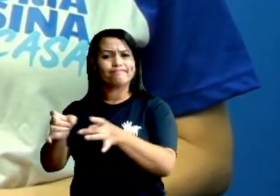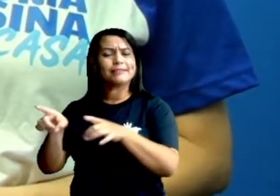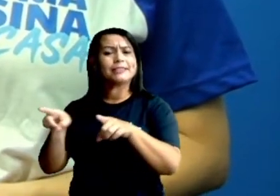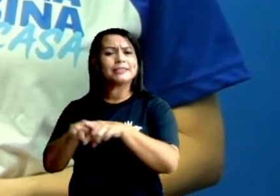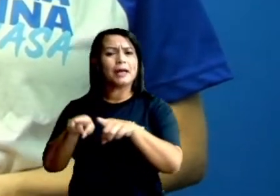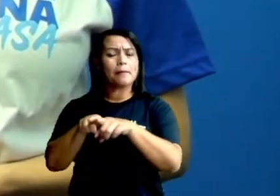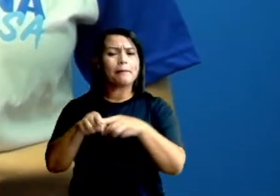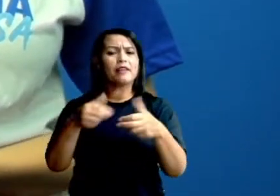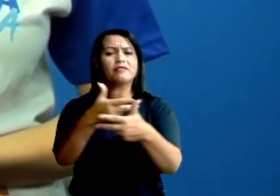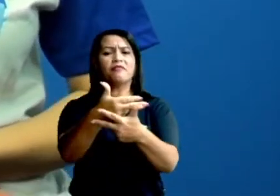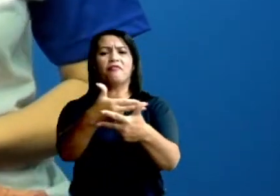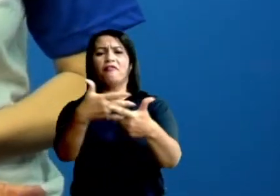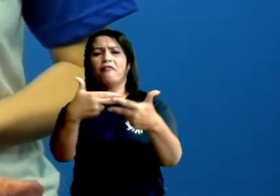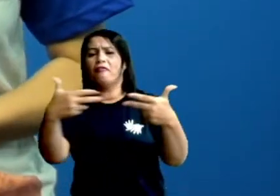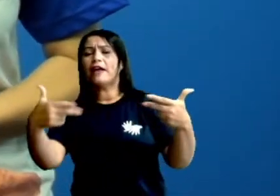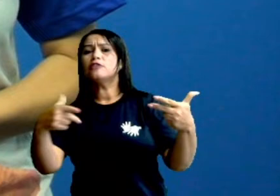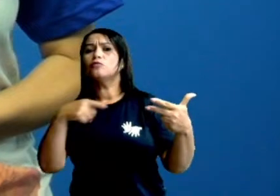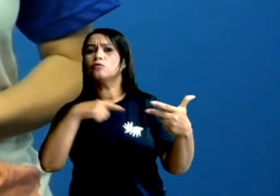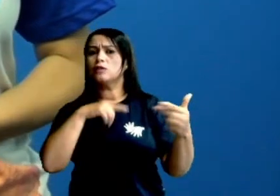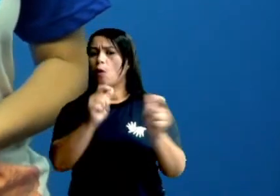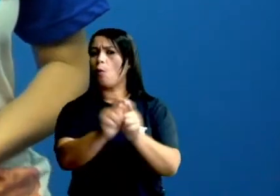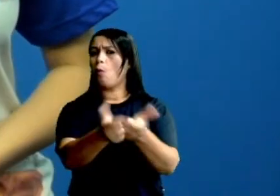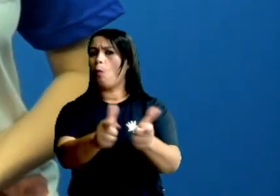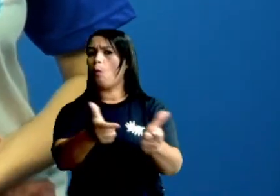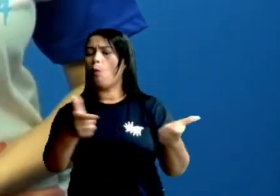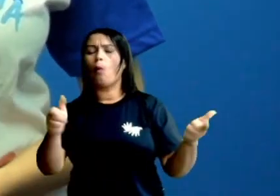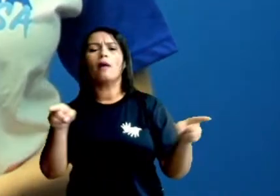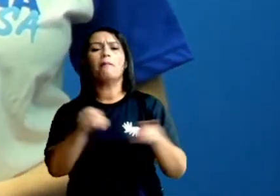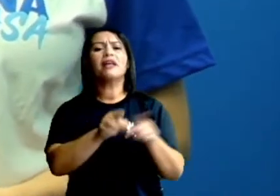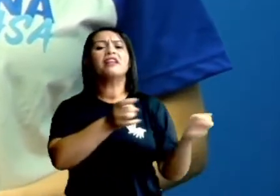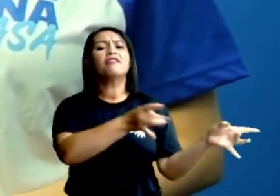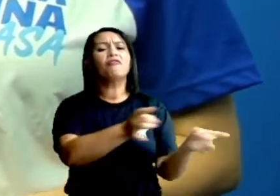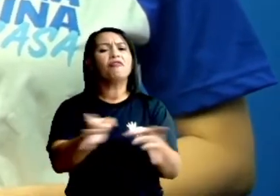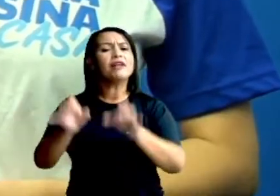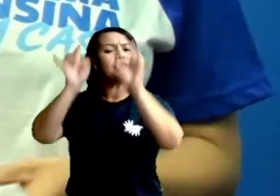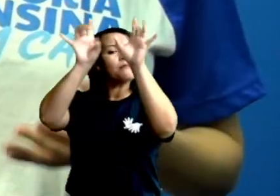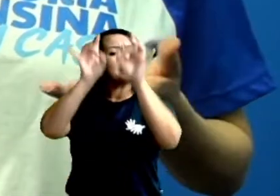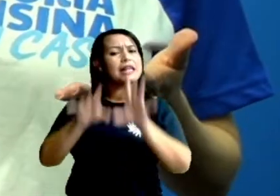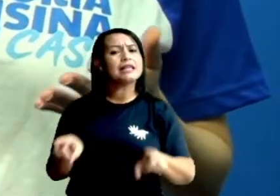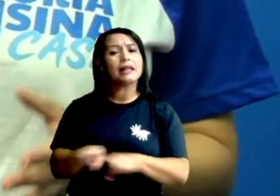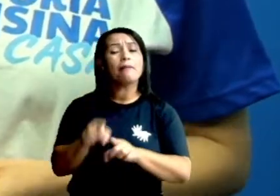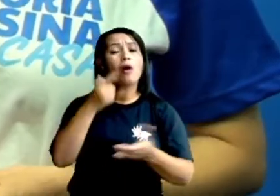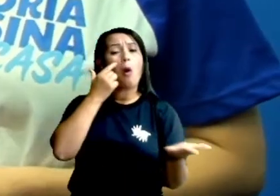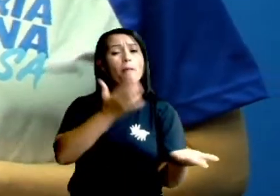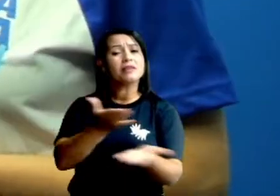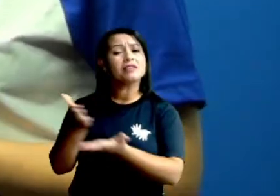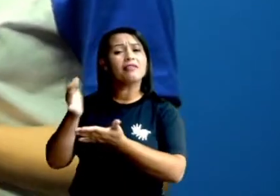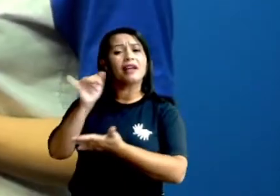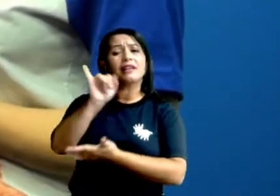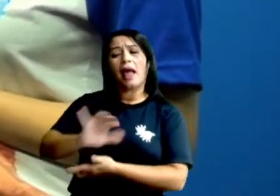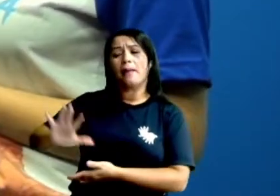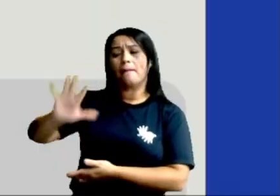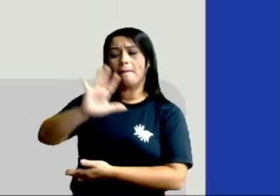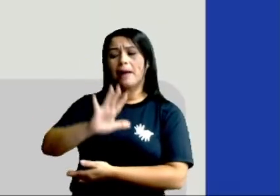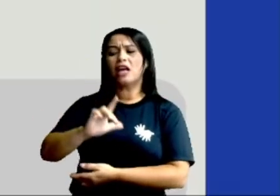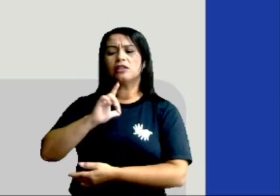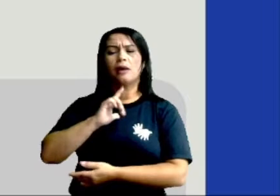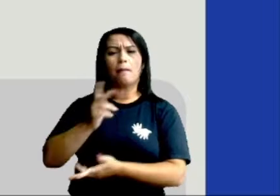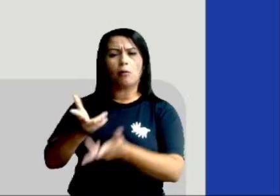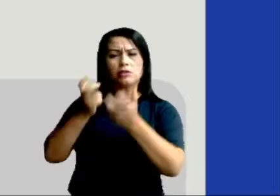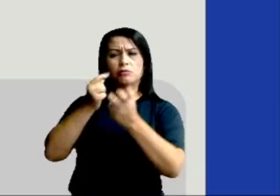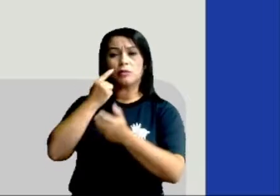do país. Nessa região há um grande número de centros de comércio especializado. Como vocês estão vendo aí nessa imagem, dá para a